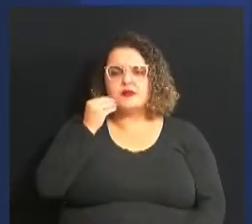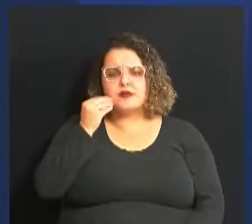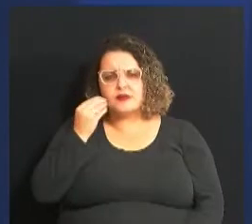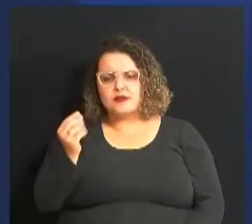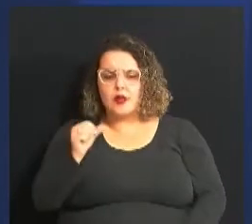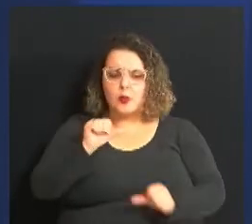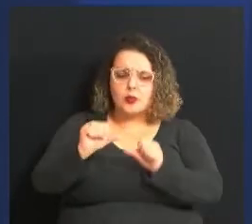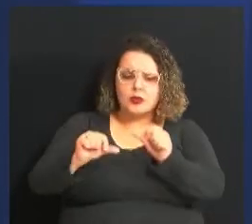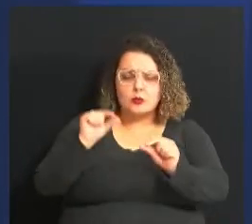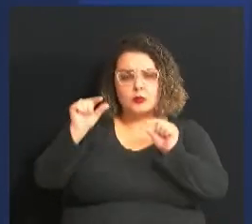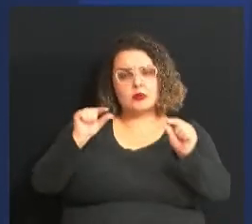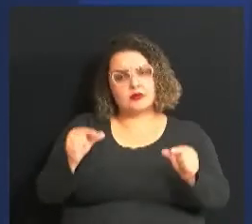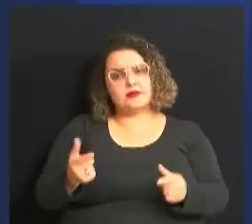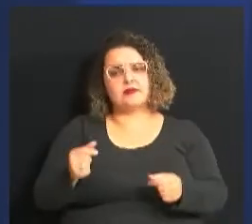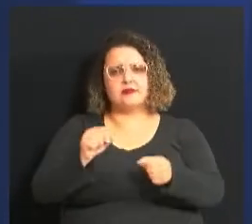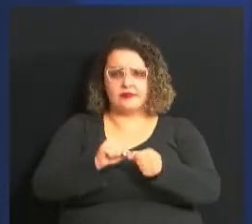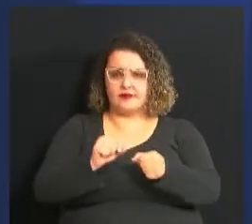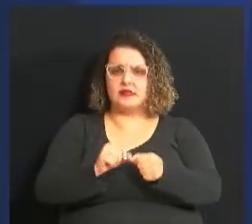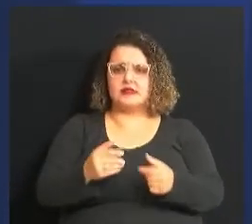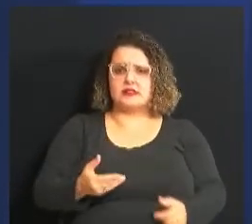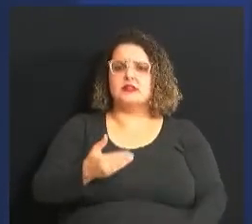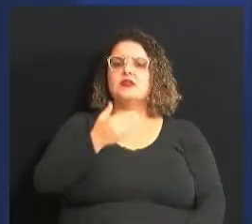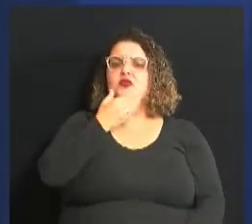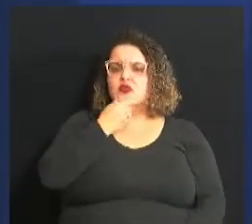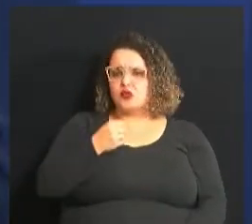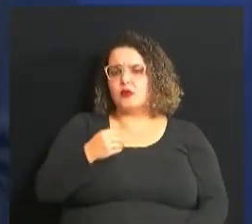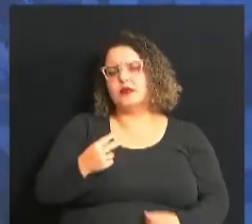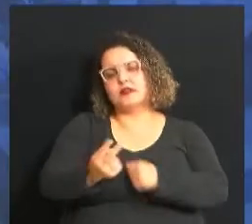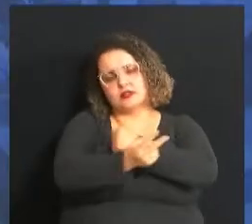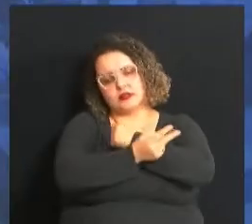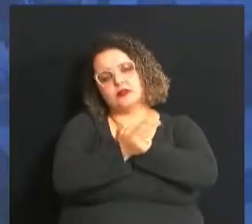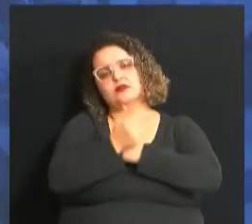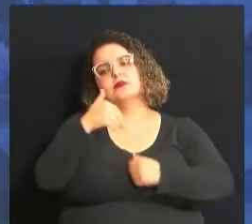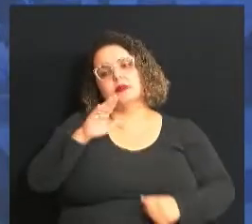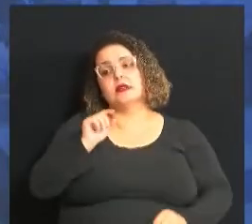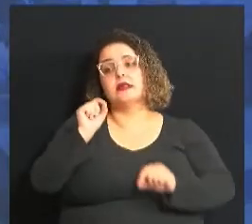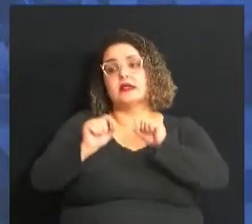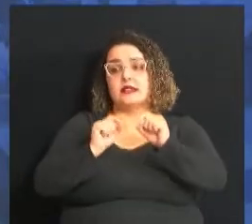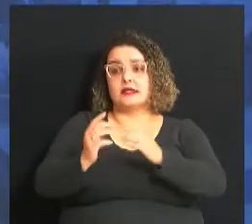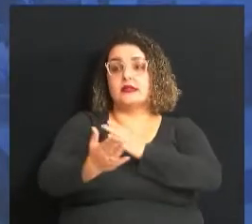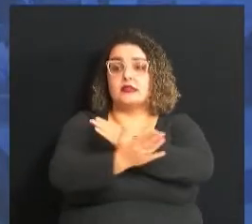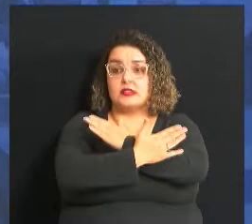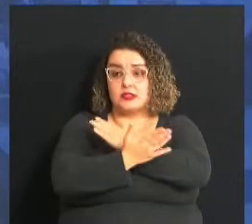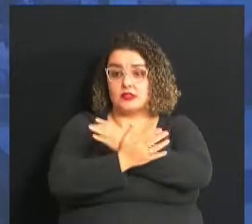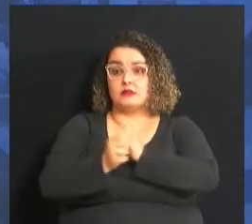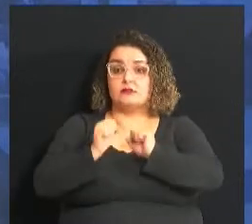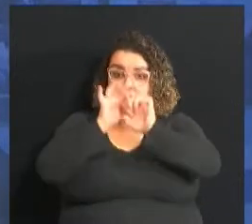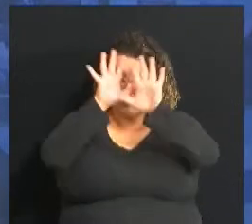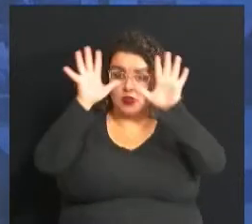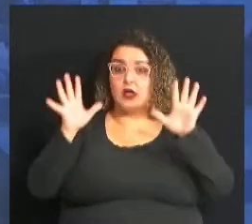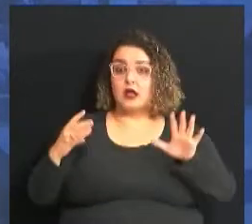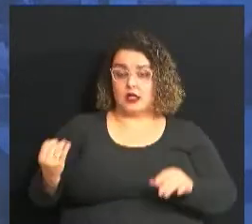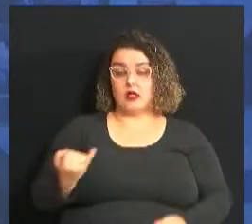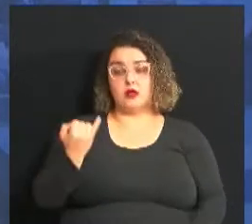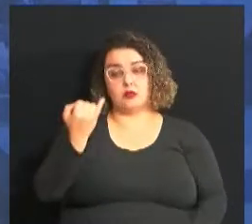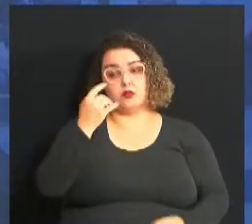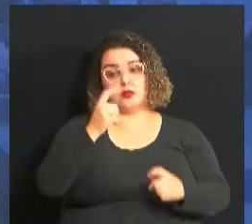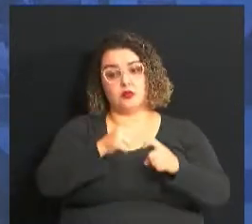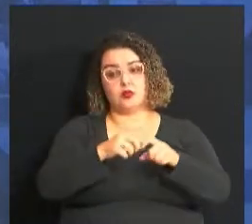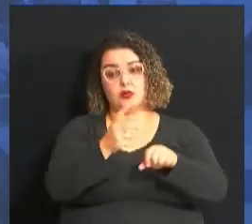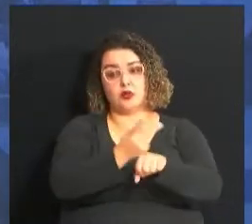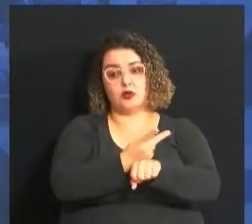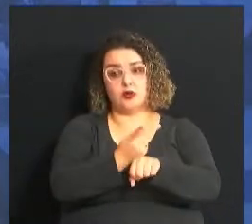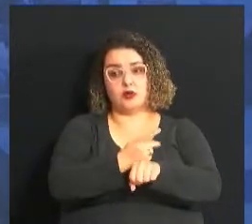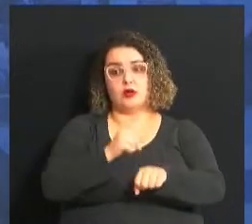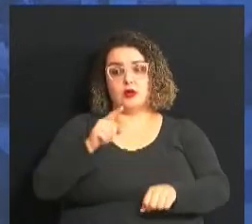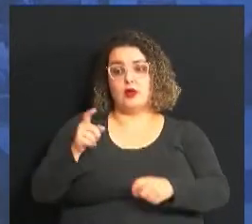Fazer os homens se cuidarem mais. E quem está ajudando a gente a esclarecer a importância de procurar um médico, olha só,